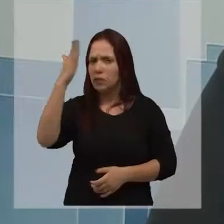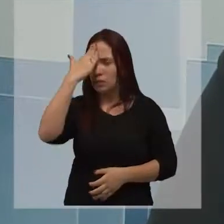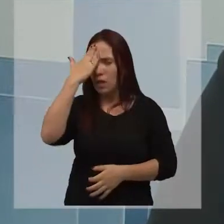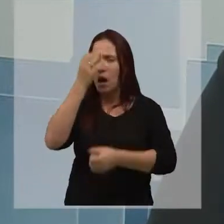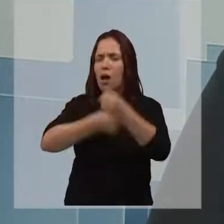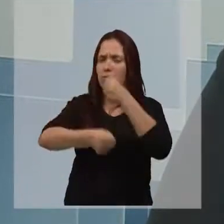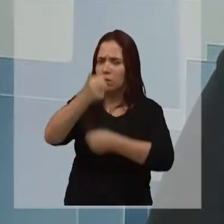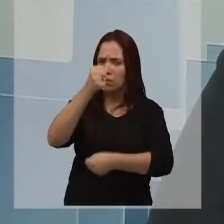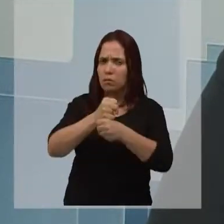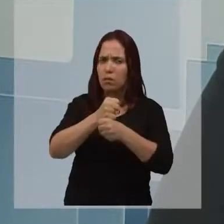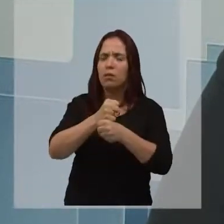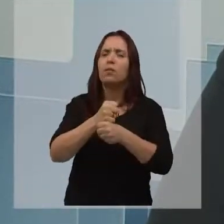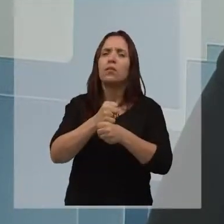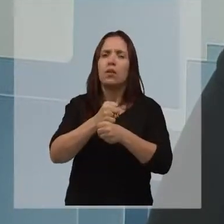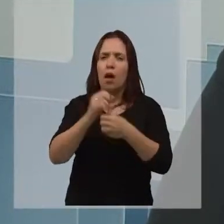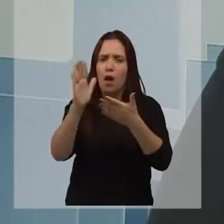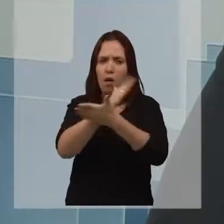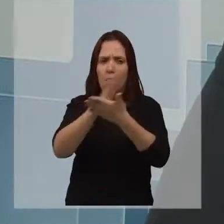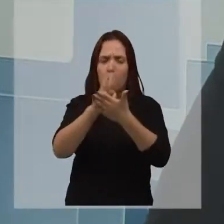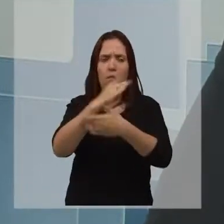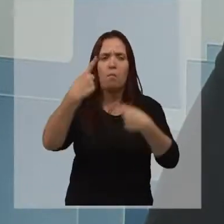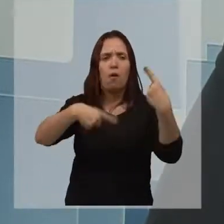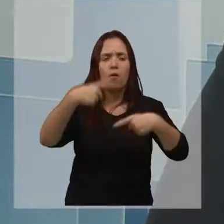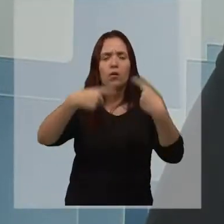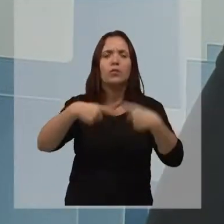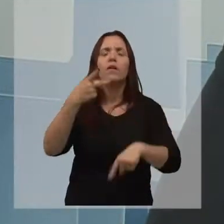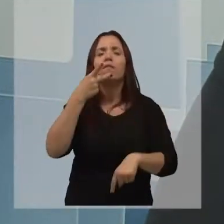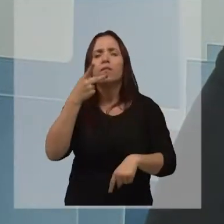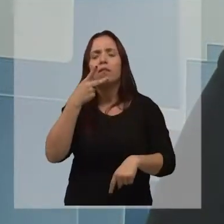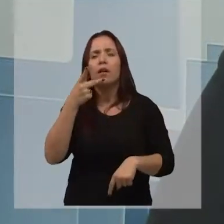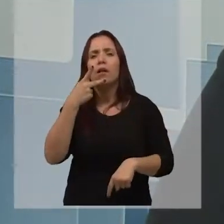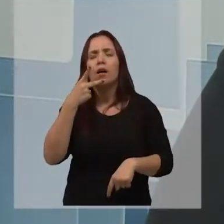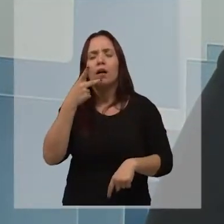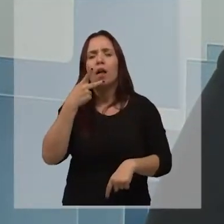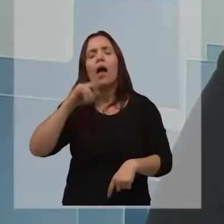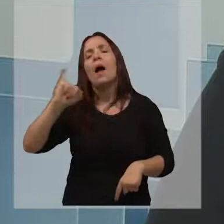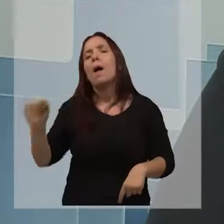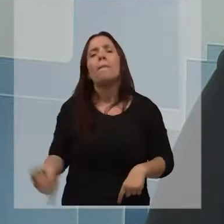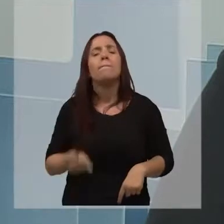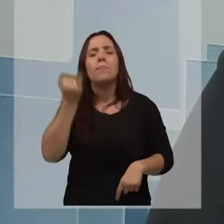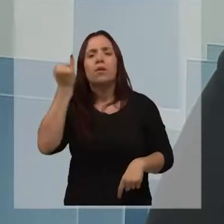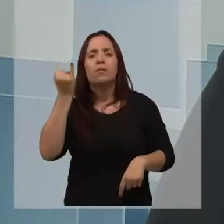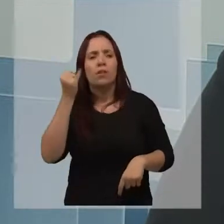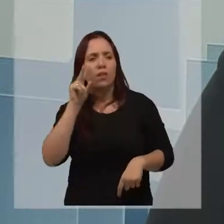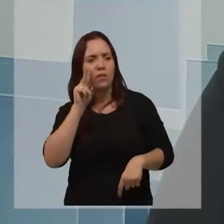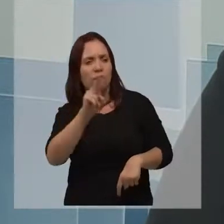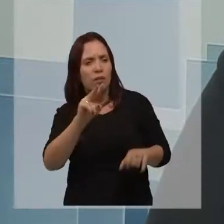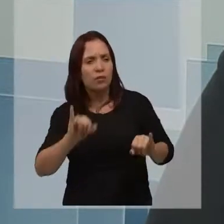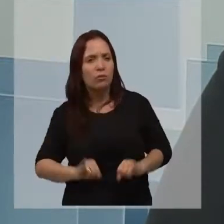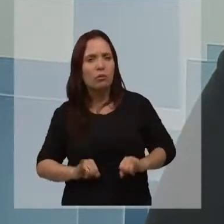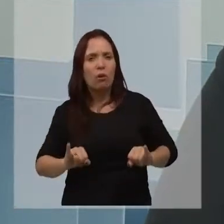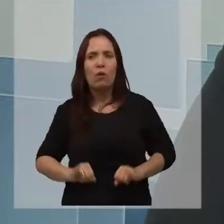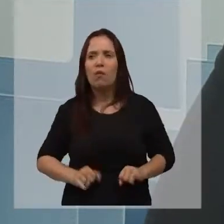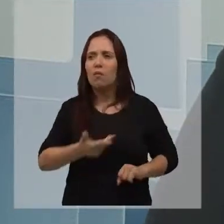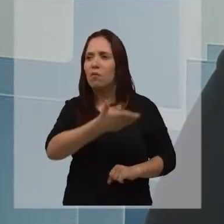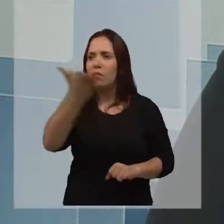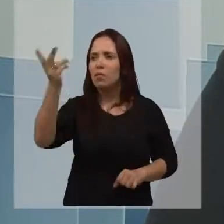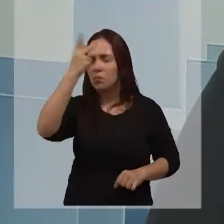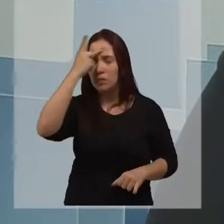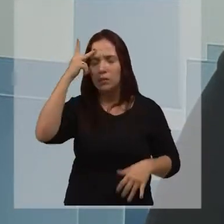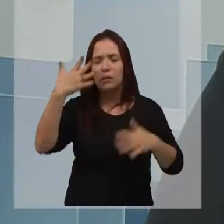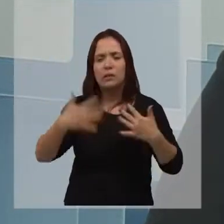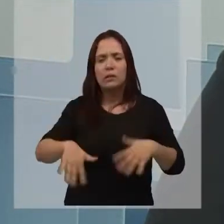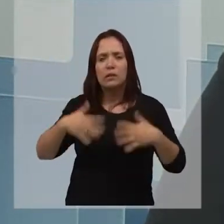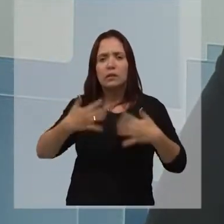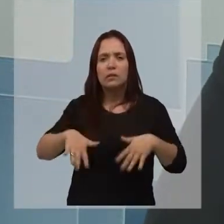eu critiquei aqui muitos políticos que se aproveitavam do sofrimento e do medo do povo cearense para criticar o